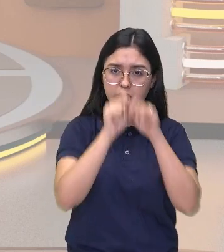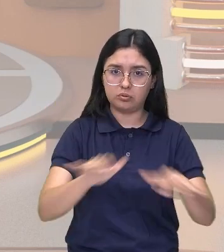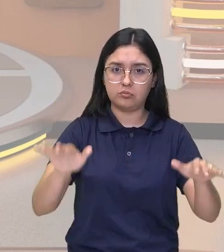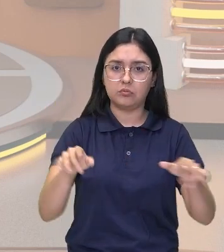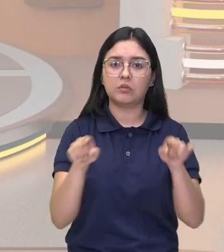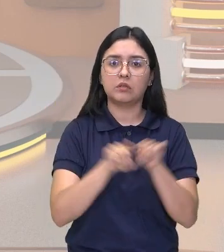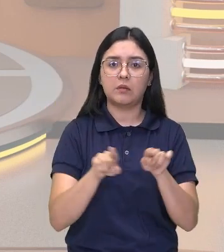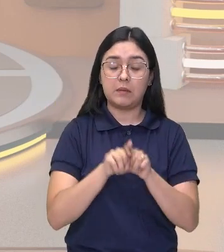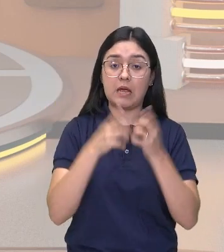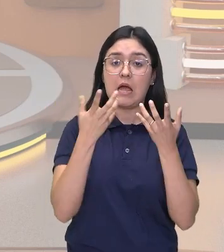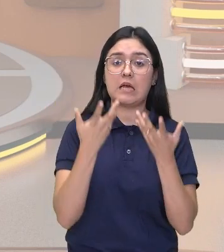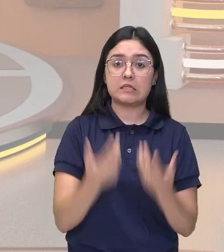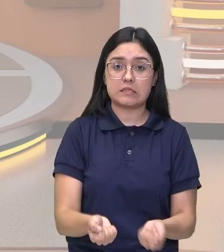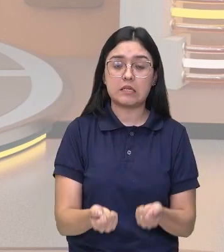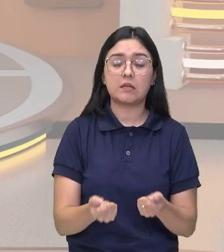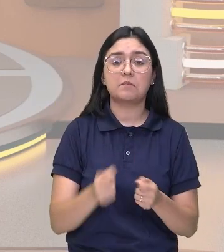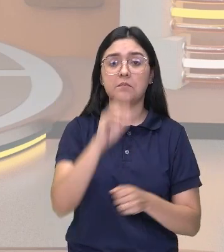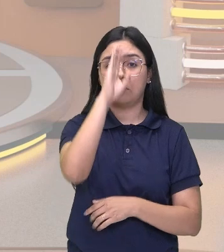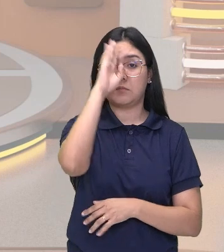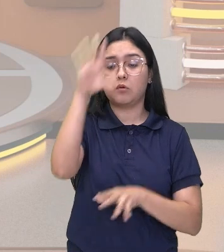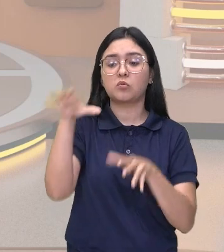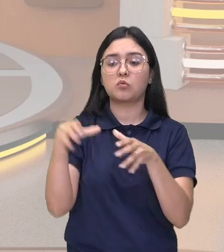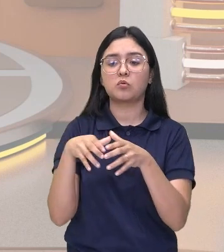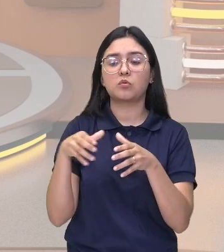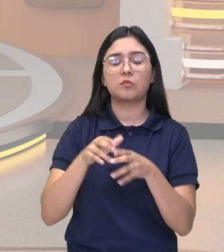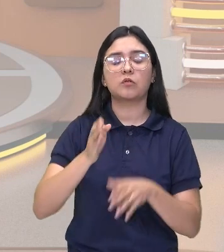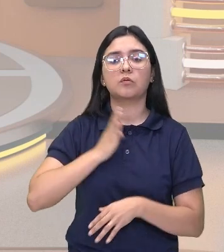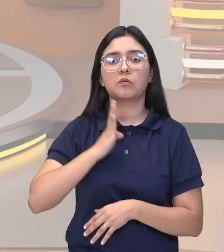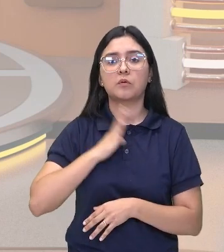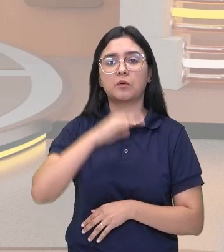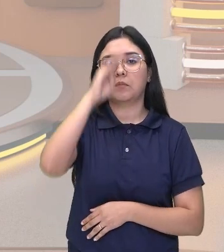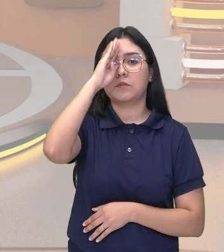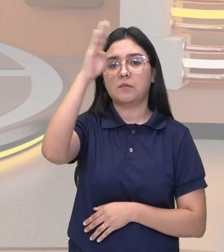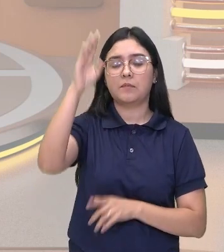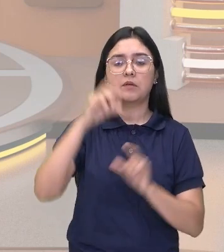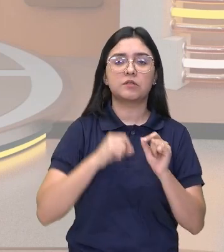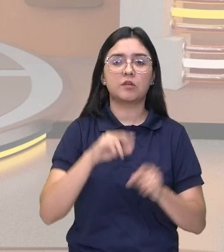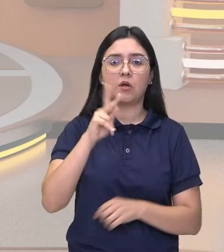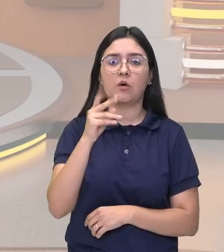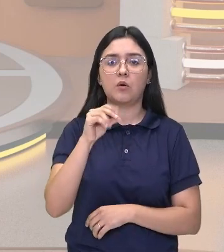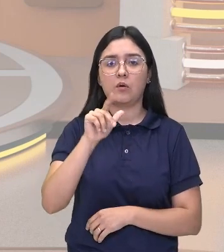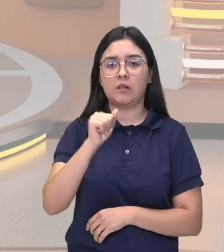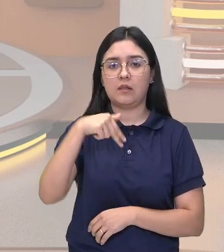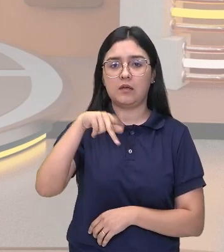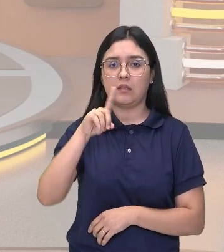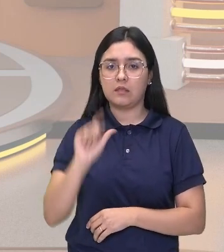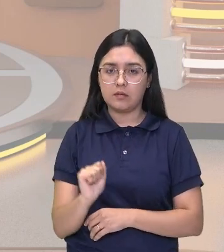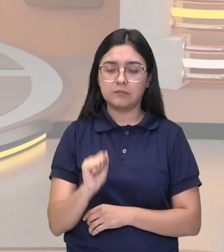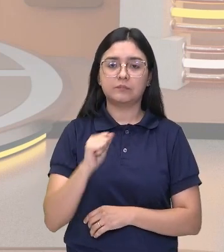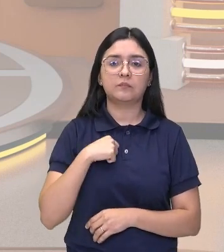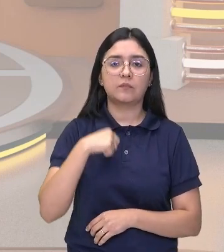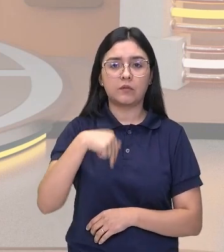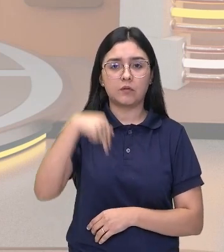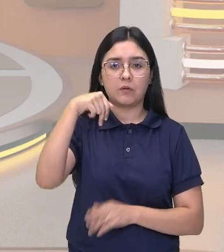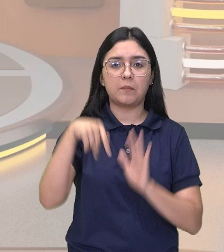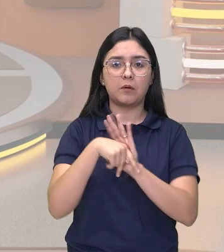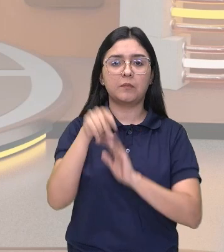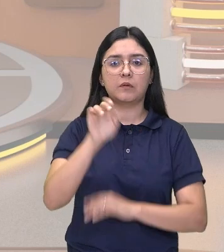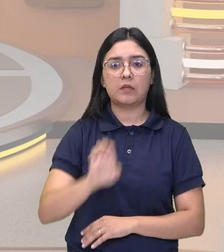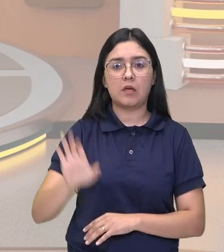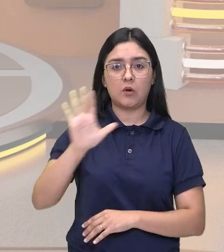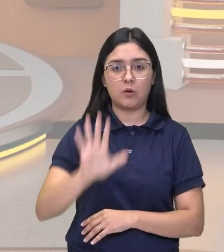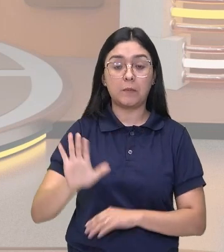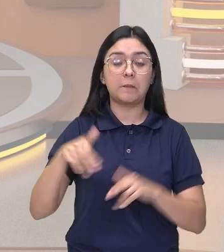bastante aceita justamente pela burguesia ali, principalmente da Holanda, ali dos Países Baixos, no norte da Europa,